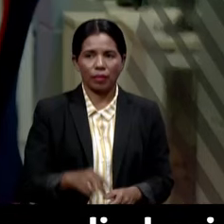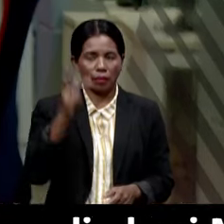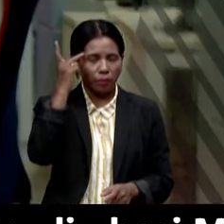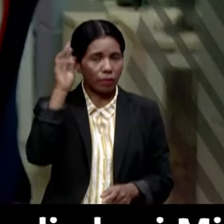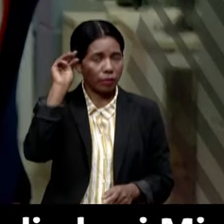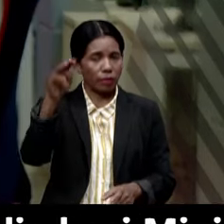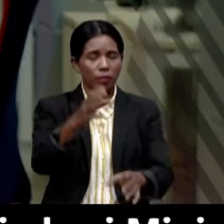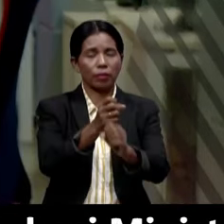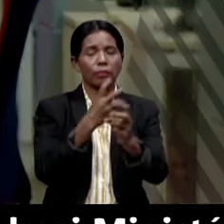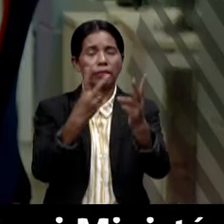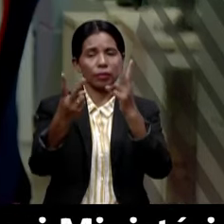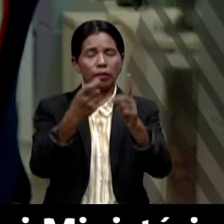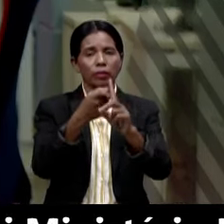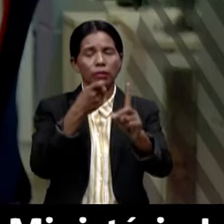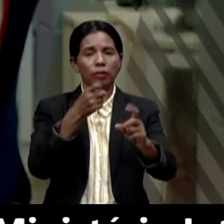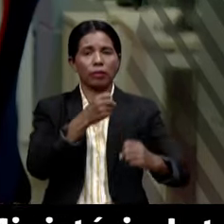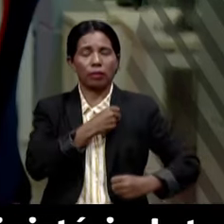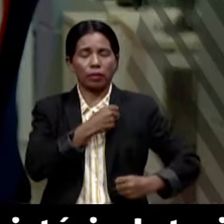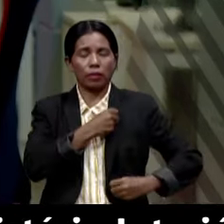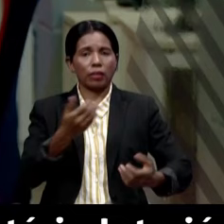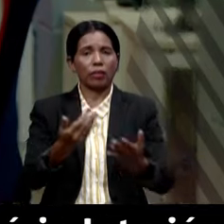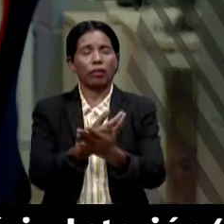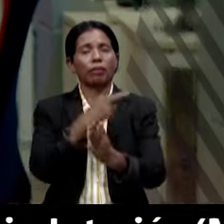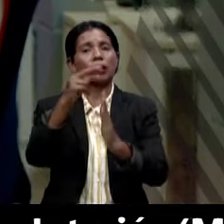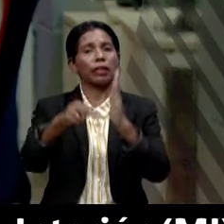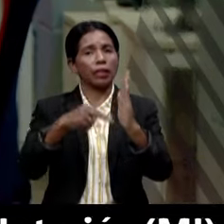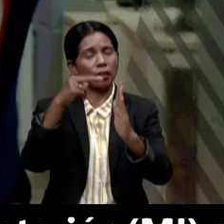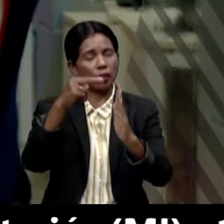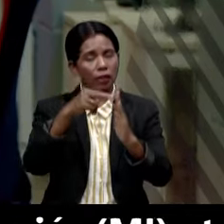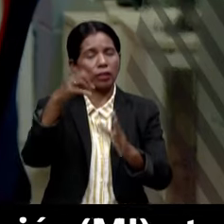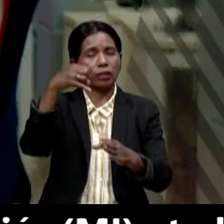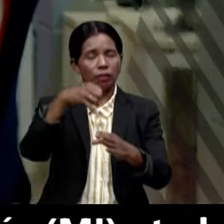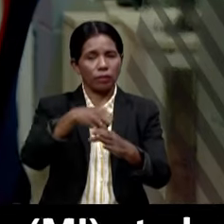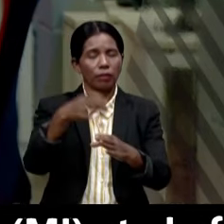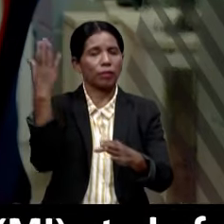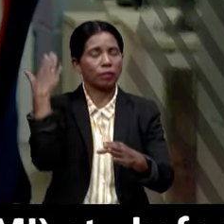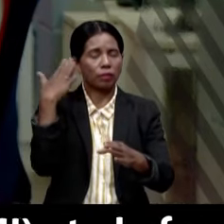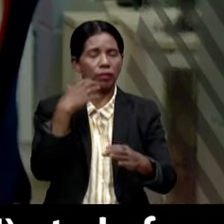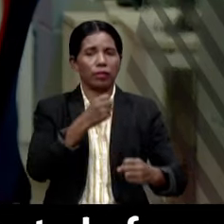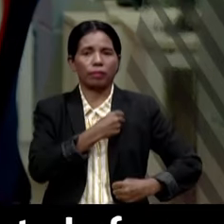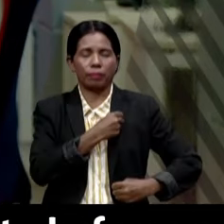Primeiro-ministro Simo visita o militar Nova Zelândia, nebe ulo que envolve remissão entre FED.